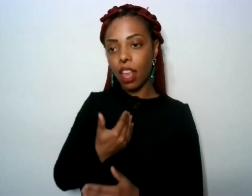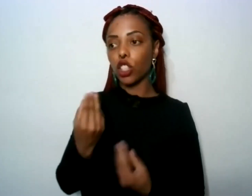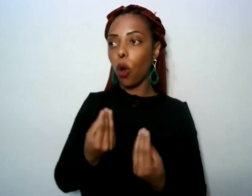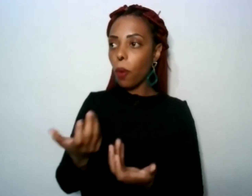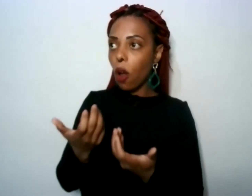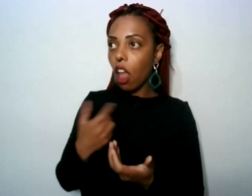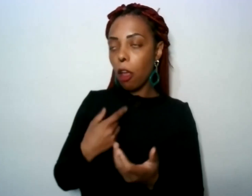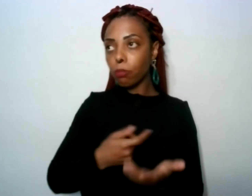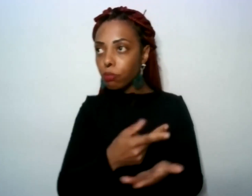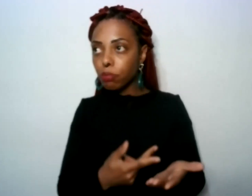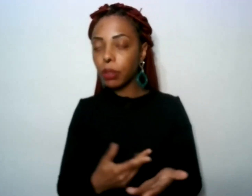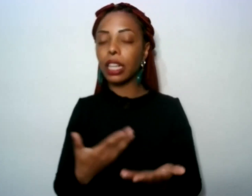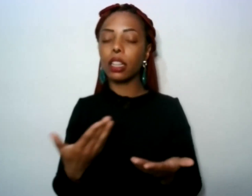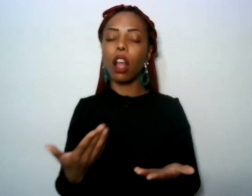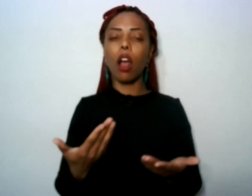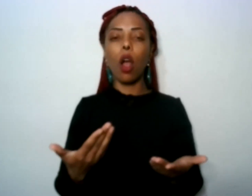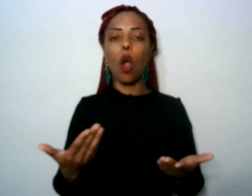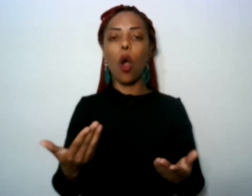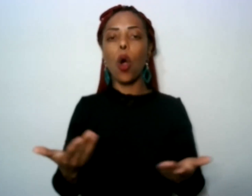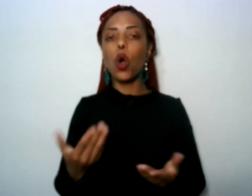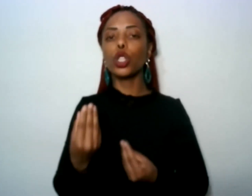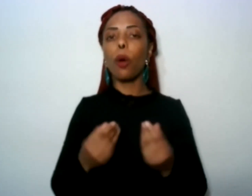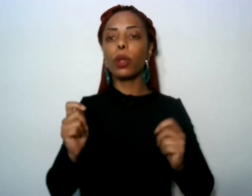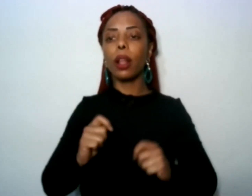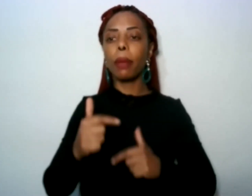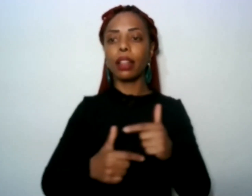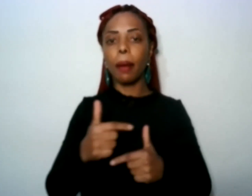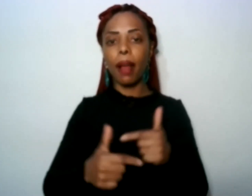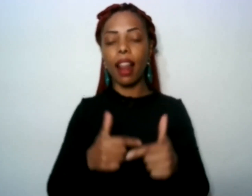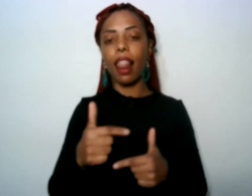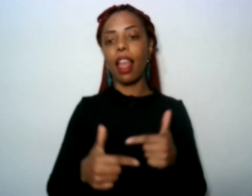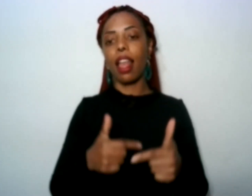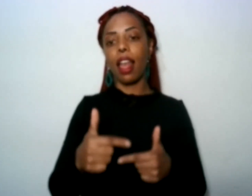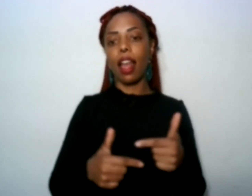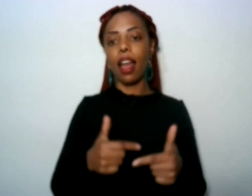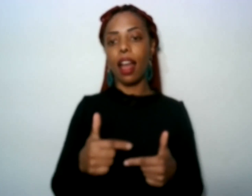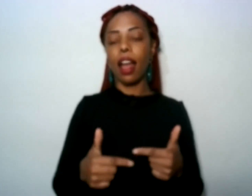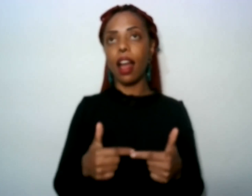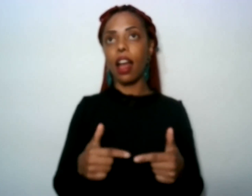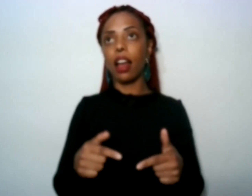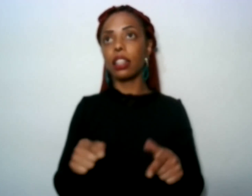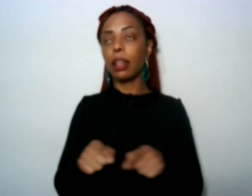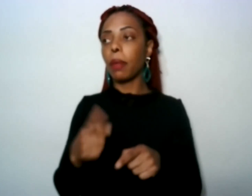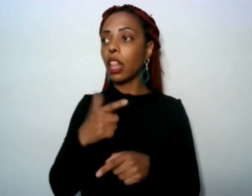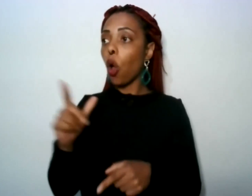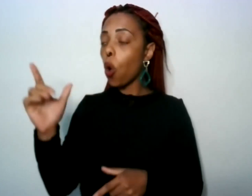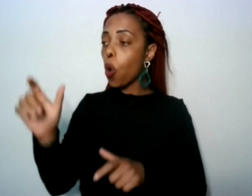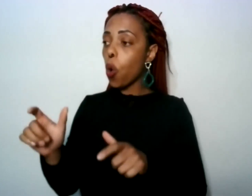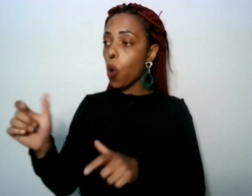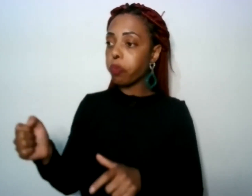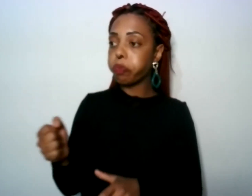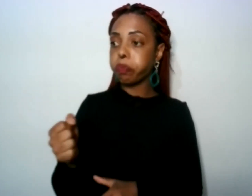a gente consegue trabalhar e abordar outros atores e outros tipos de arquitetura como a arquitetura atumular ou no meu caso